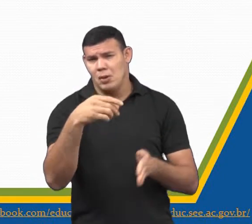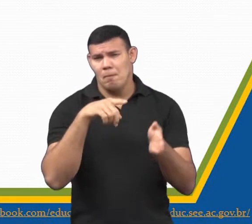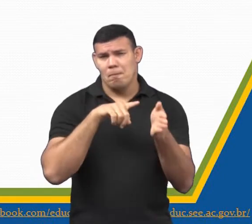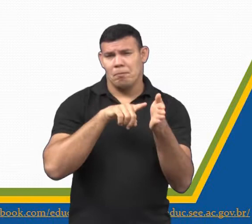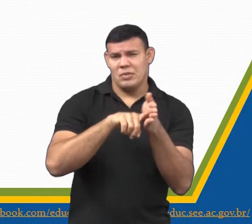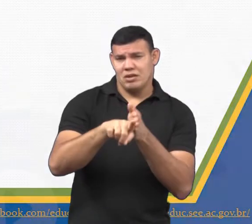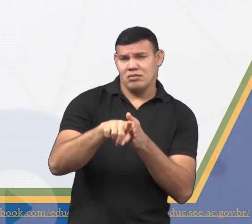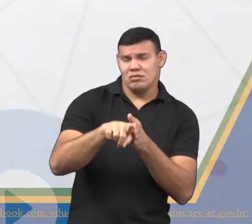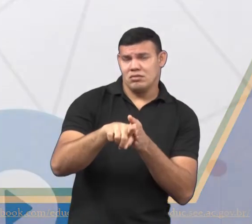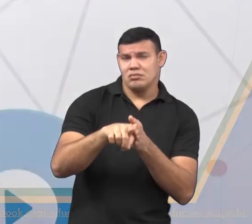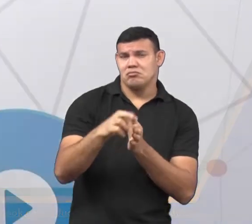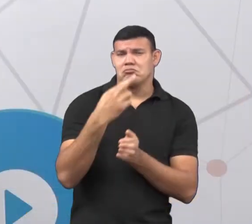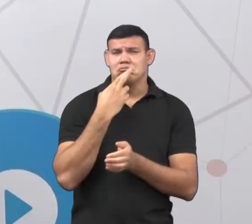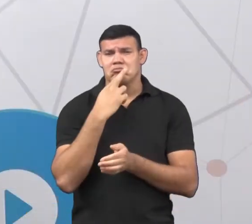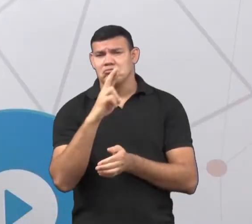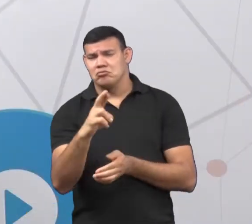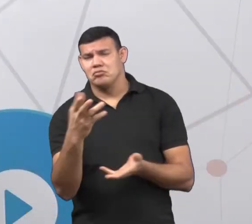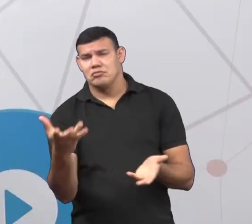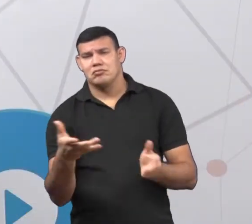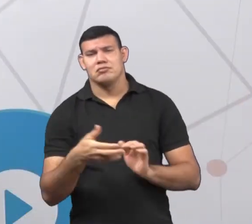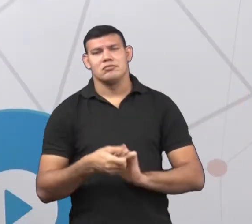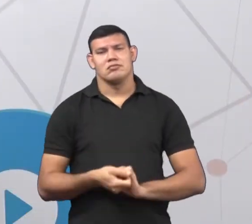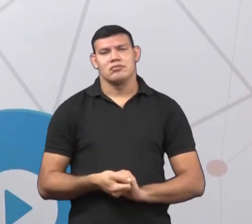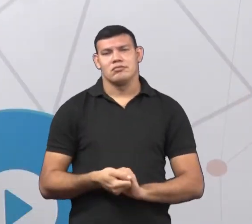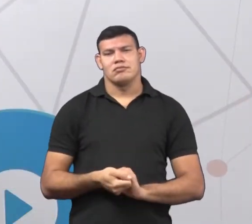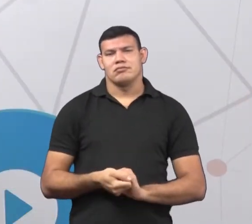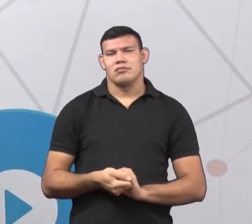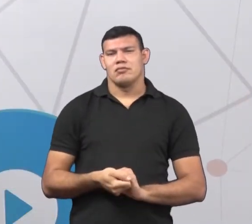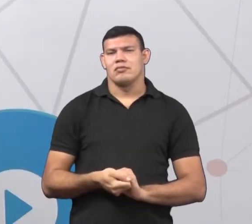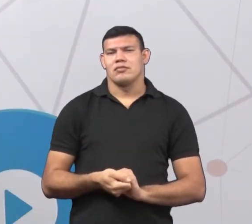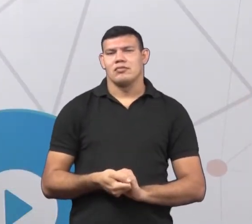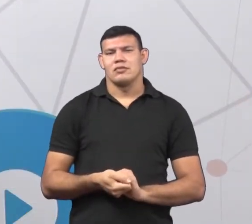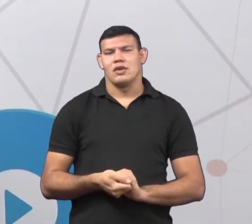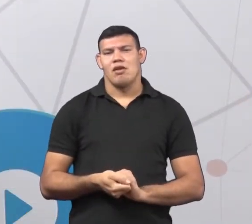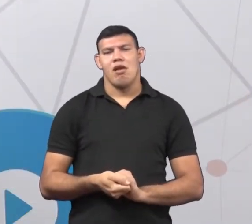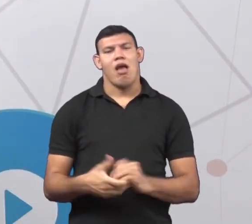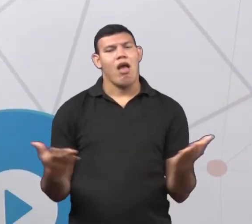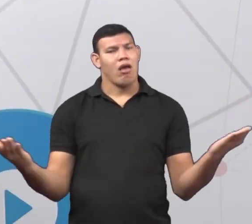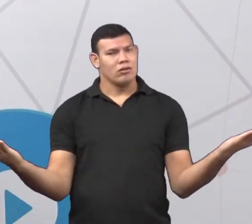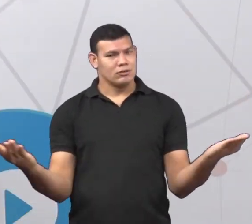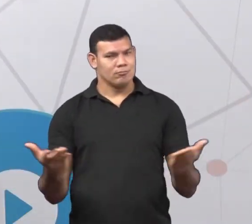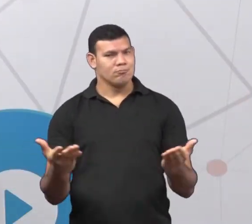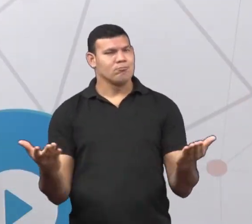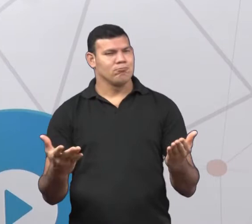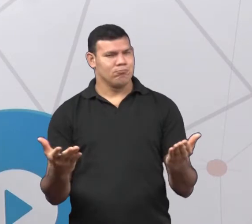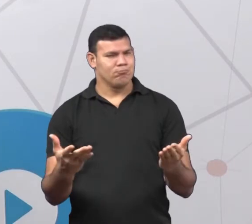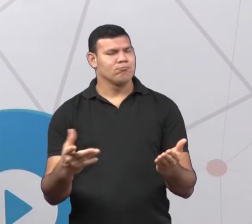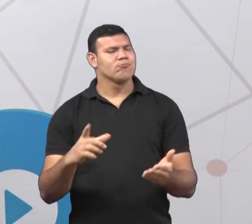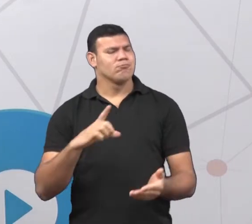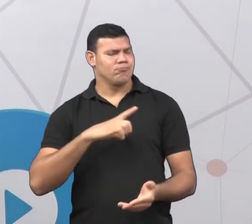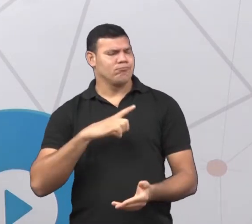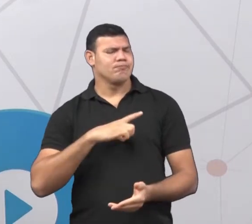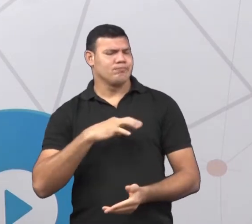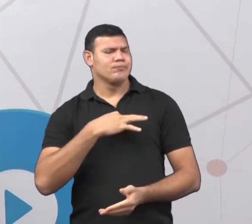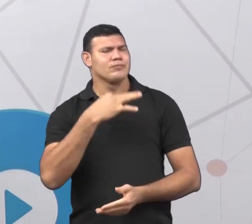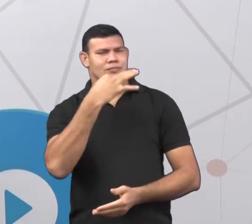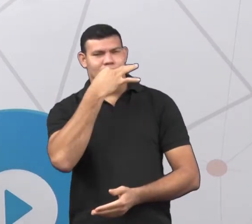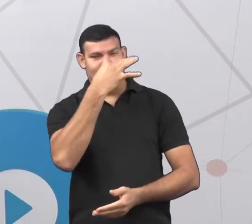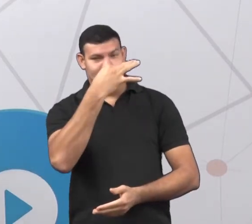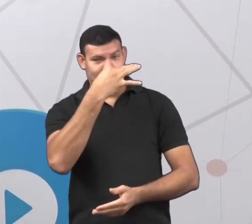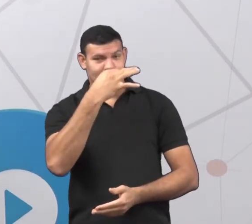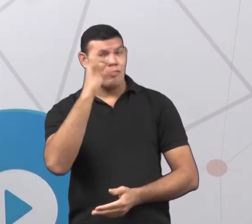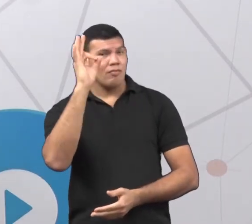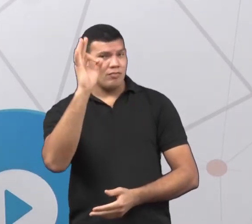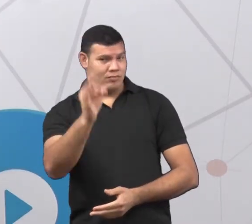uma opinião e outras coisas. Pessoal, olha só, é claro que nos dias de hoje todo mundo tem uma opinião sobre alguma coisa,